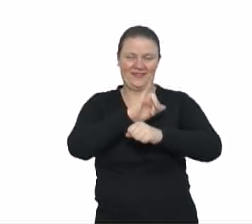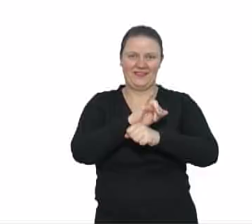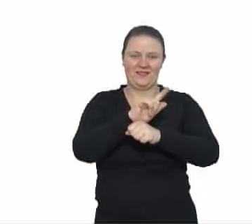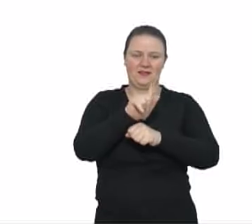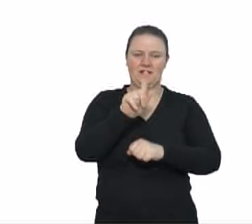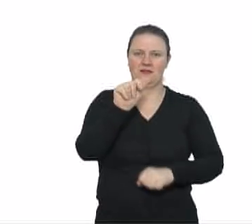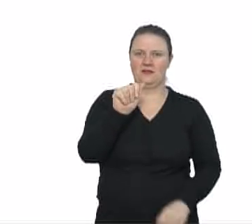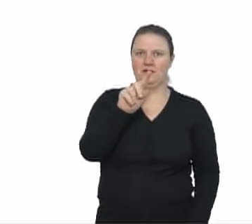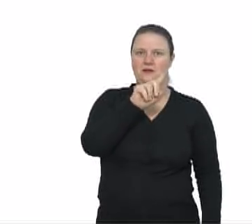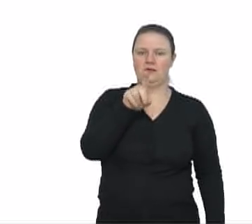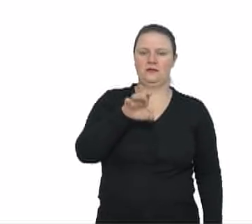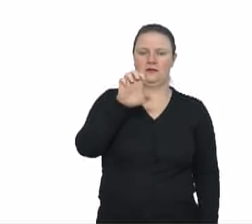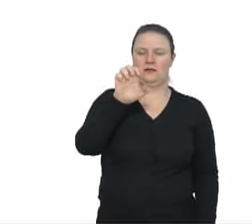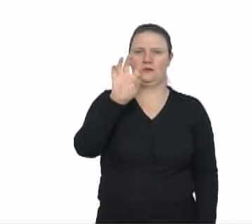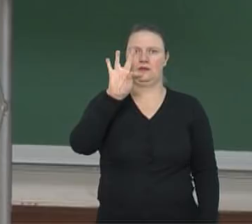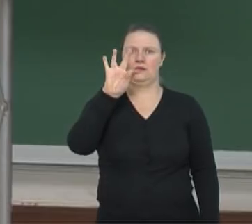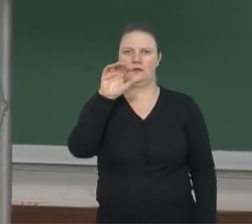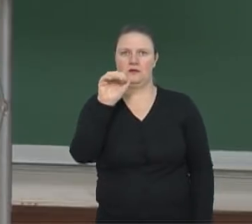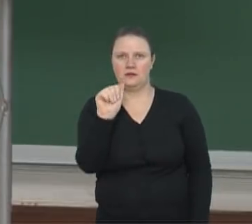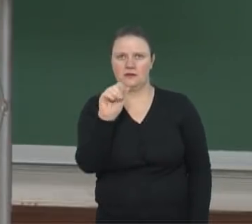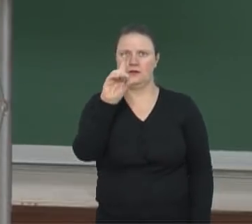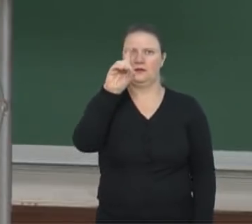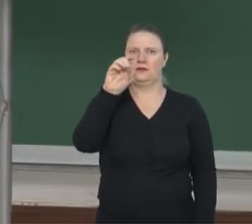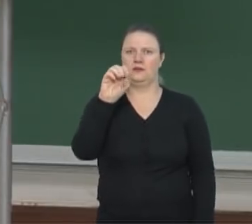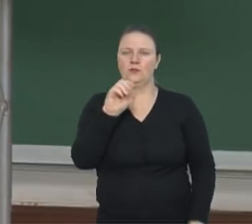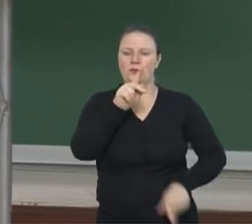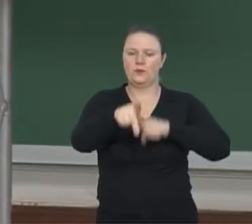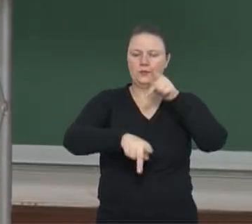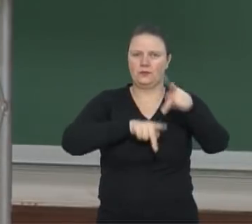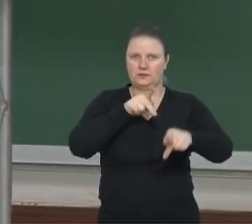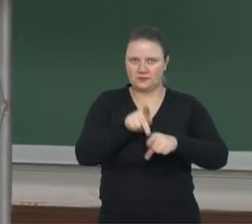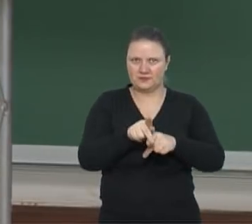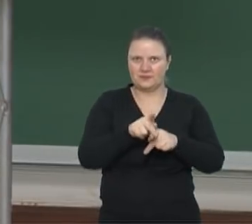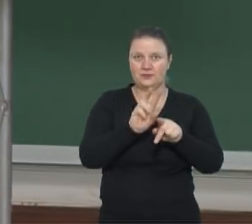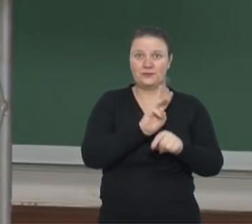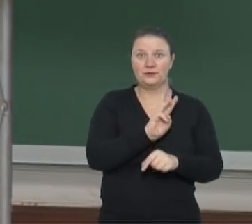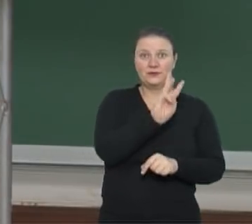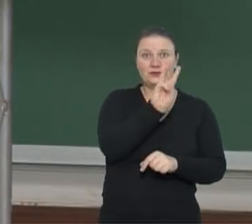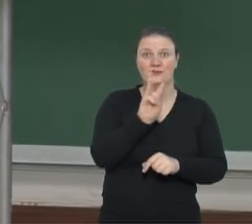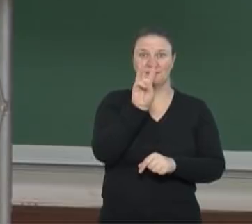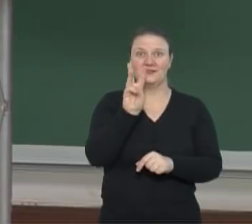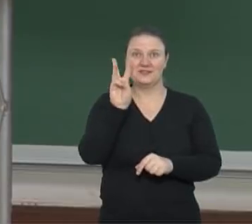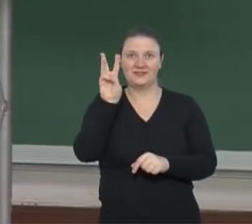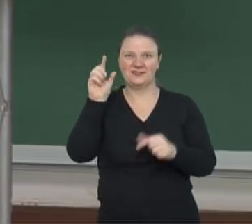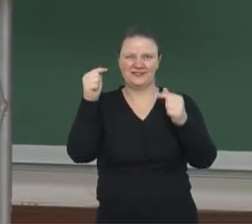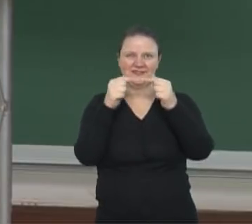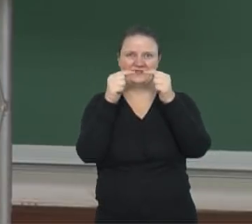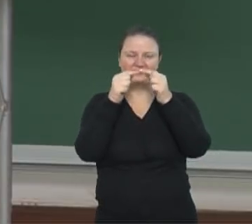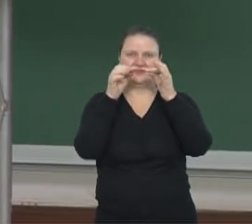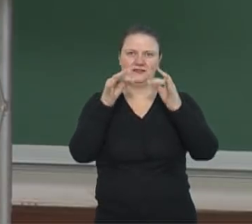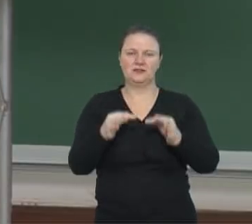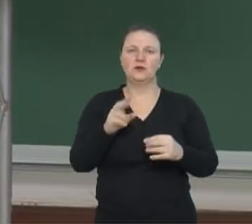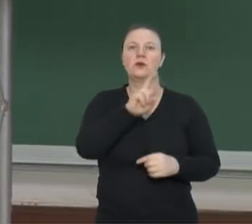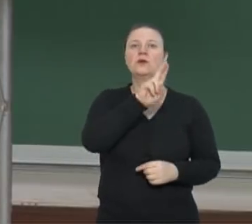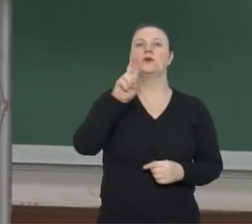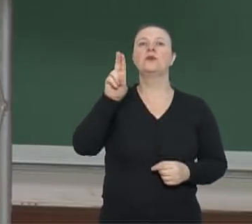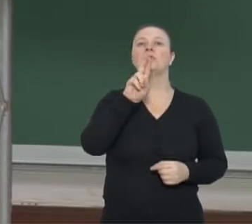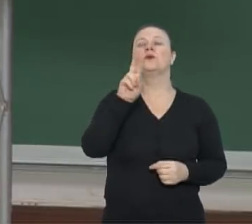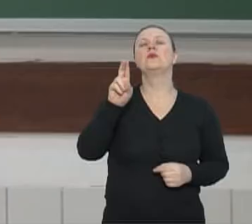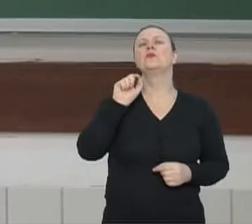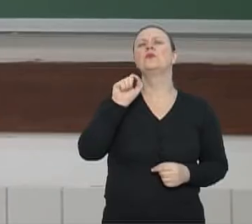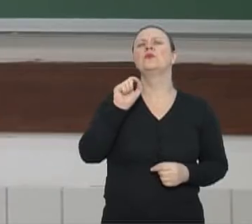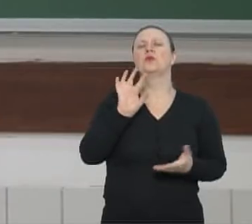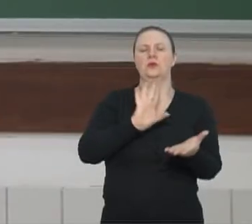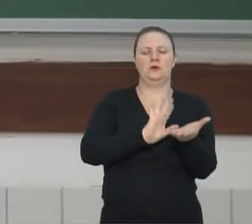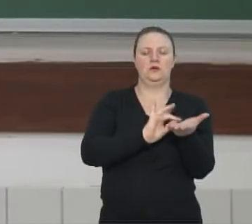nós verificarmos, vai estar tudo ali, o site bonitinho, né? E o nome da seção? Nós queremos